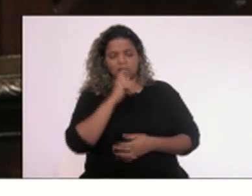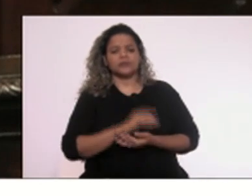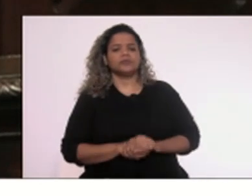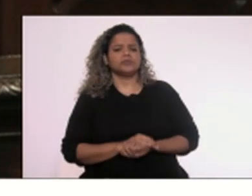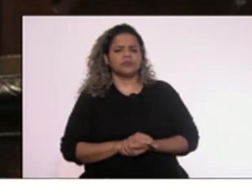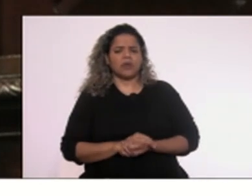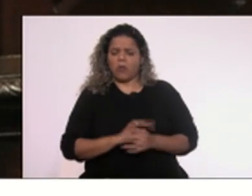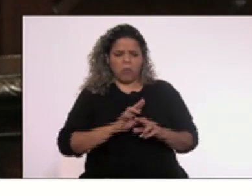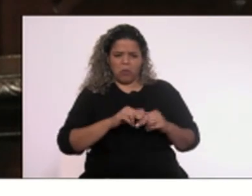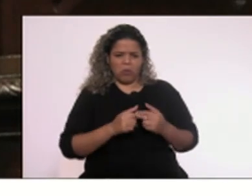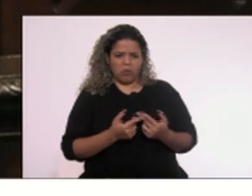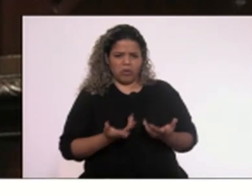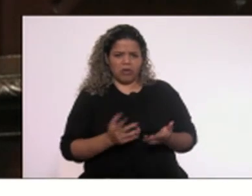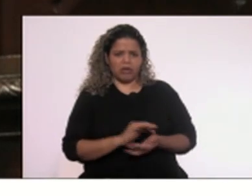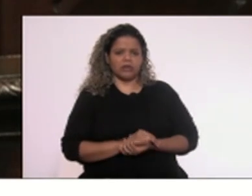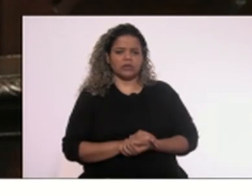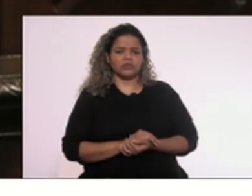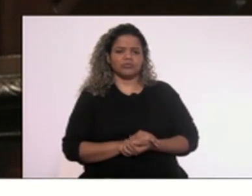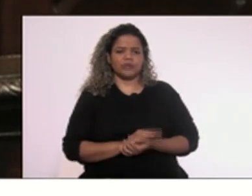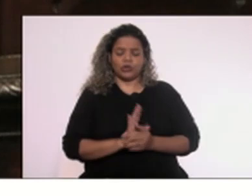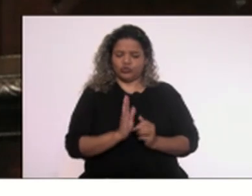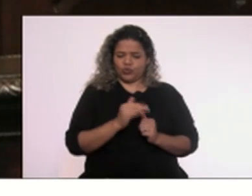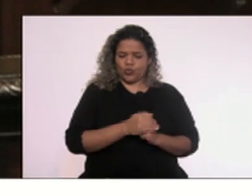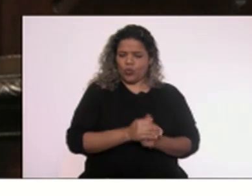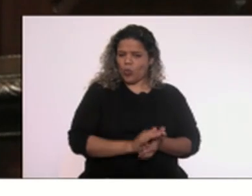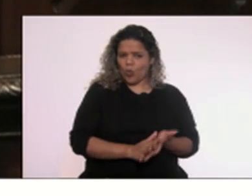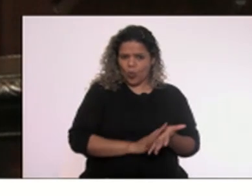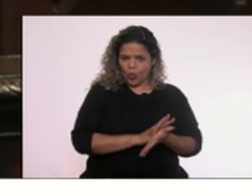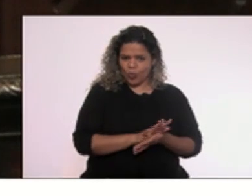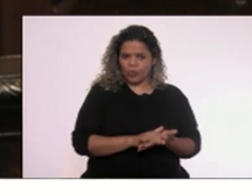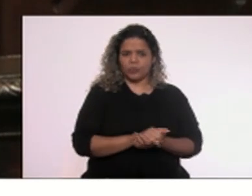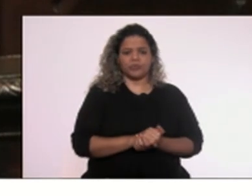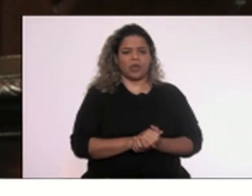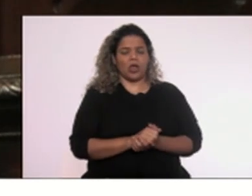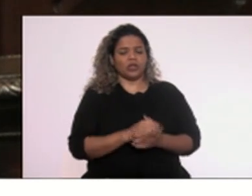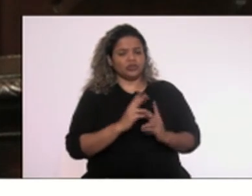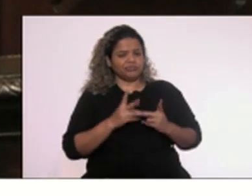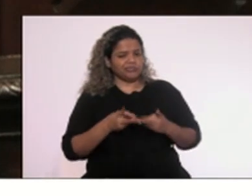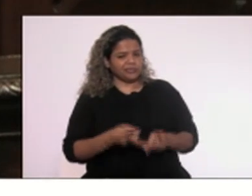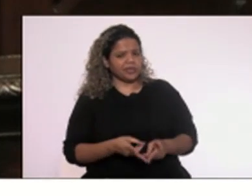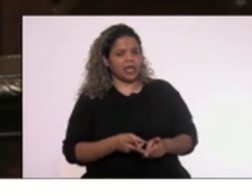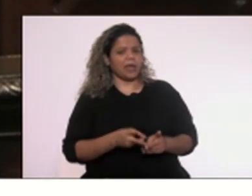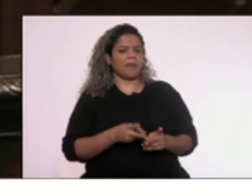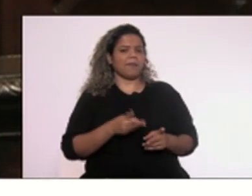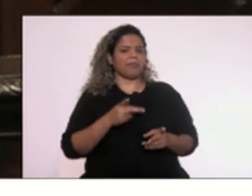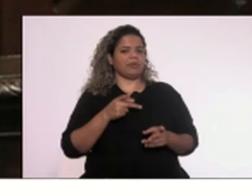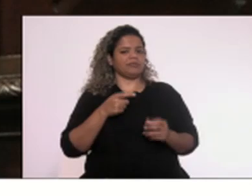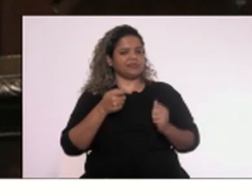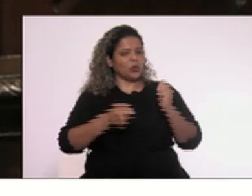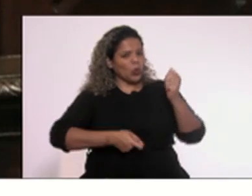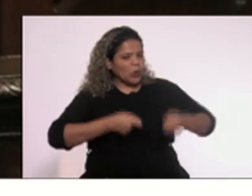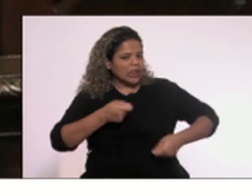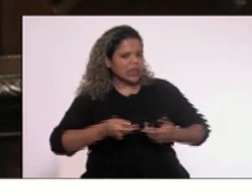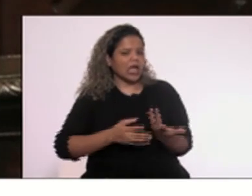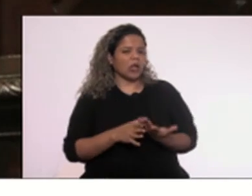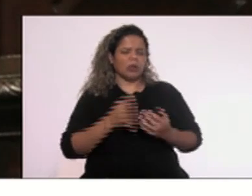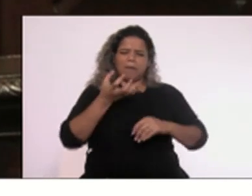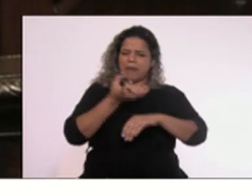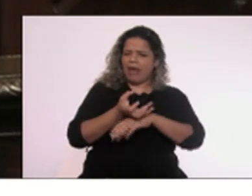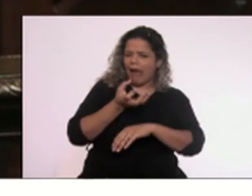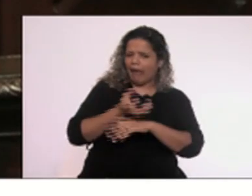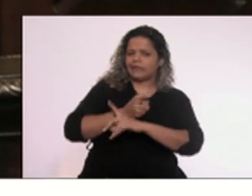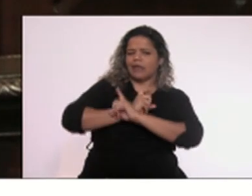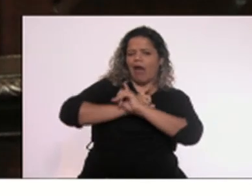e nem por isso nos escondemos. Estávamos nos comícios relâmpagos em praça